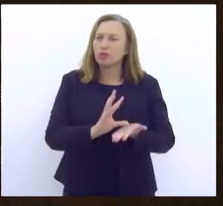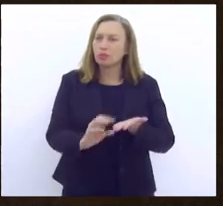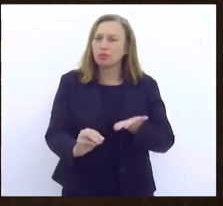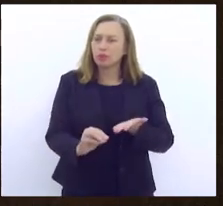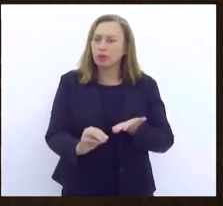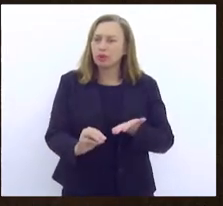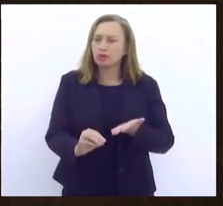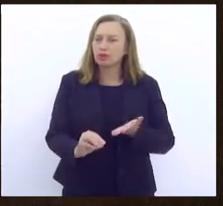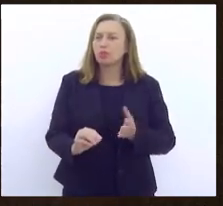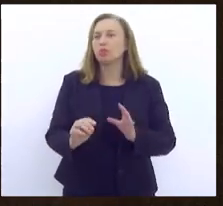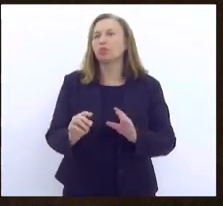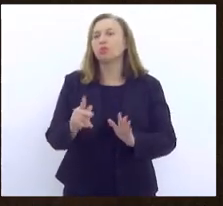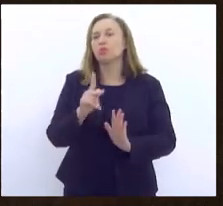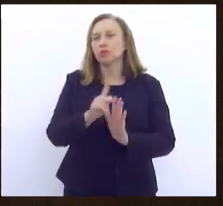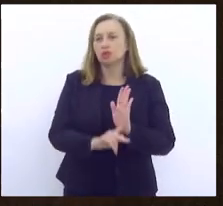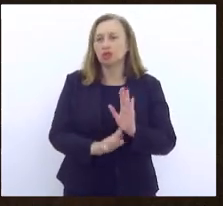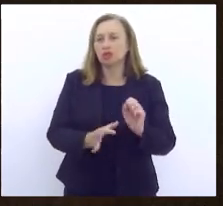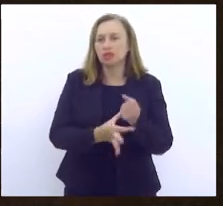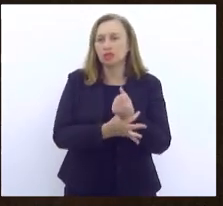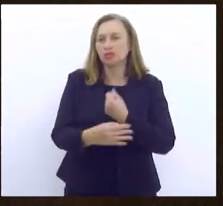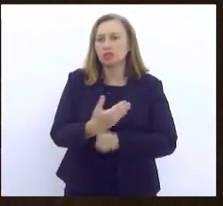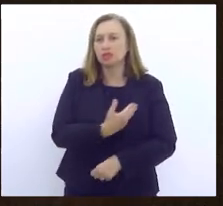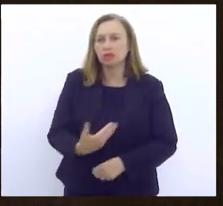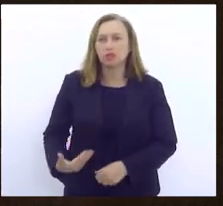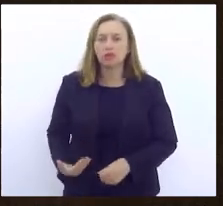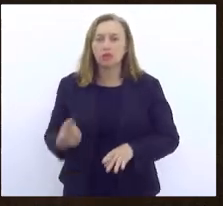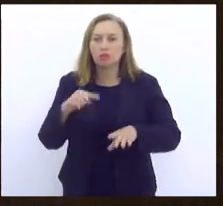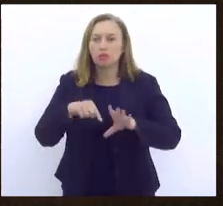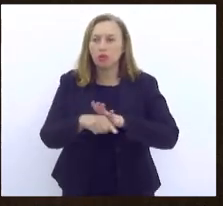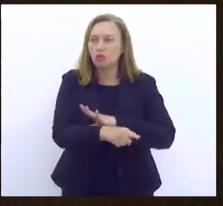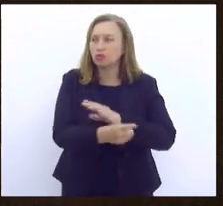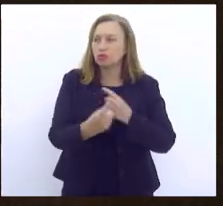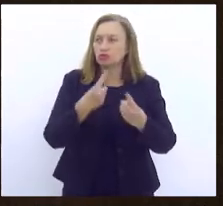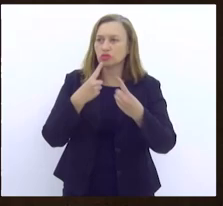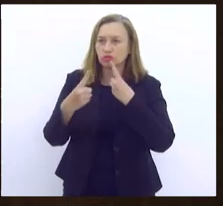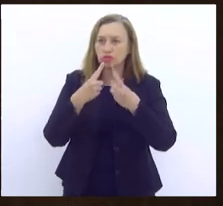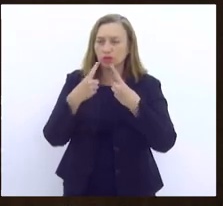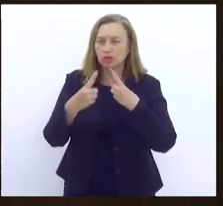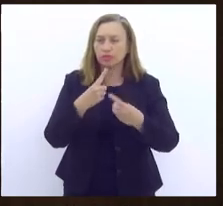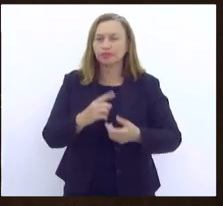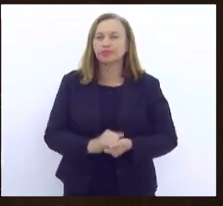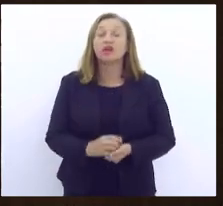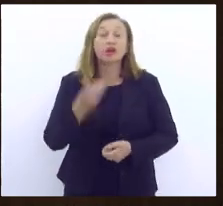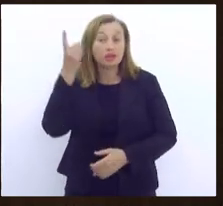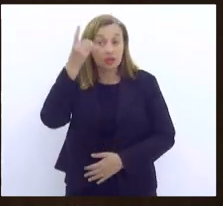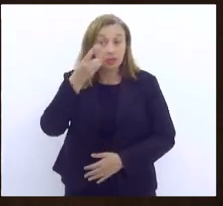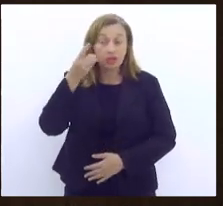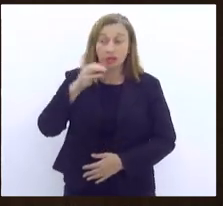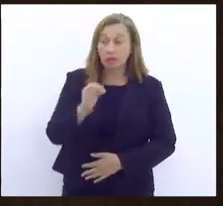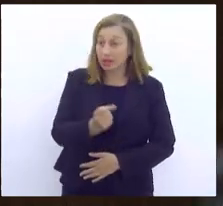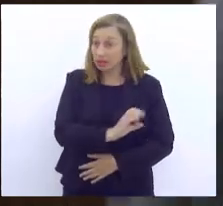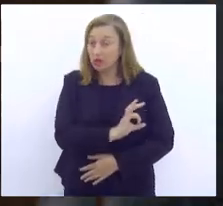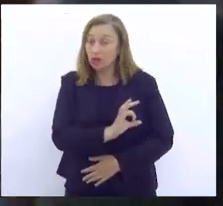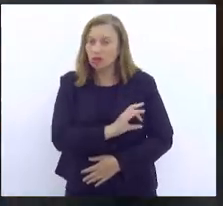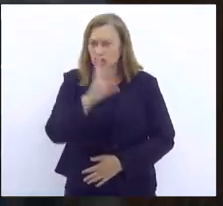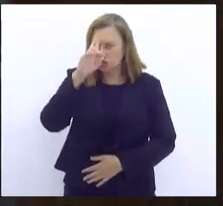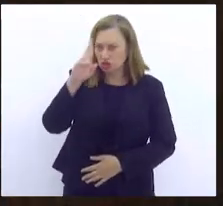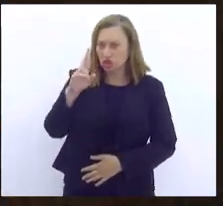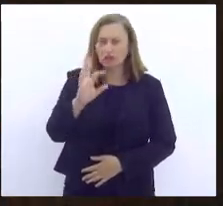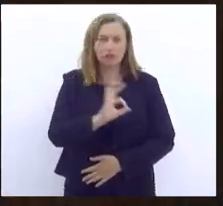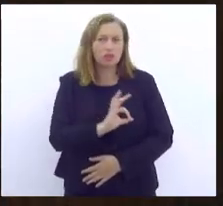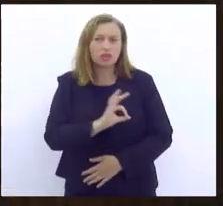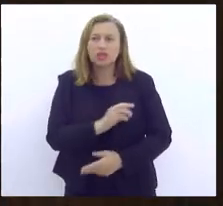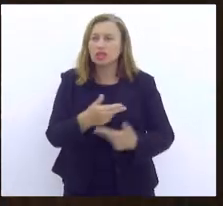à segurança pública. E ter um debate profundo sobre isso. Nós temos aqui, deputada Marta Rocha, foi chefe de polícia, tem